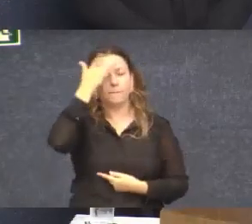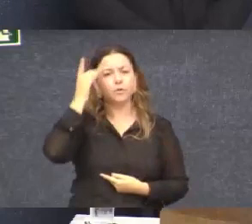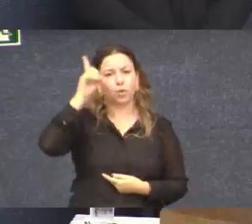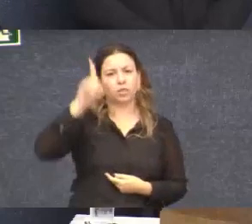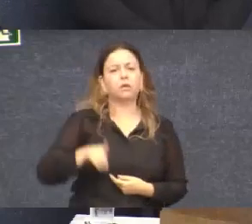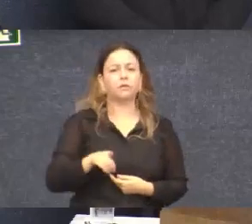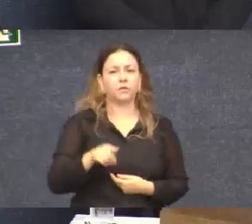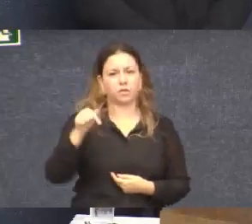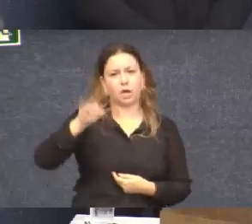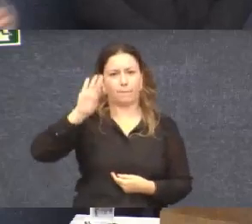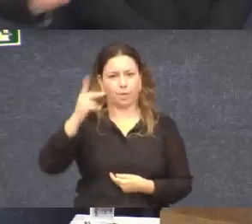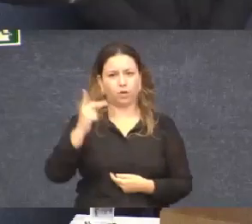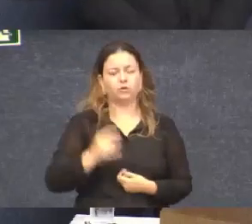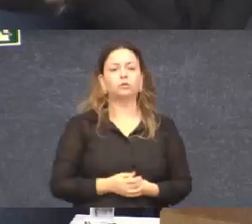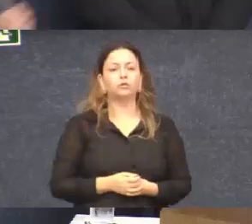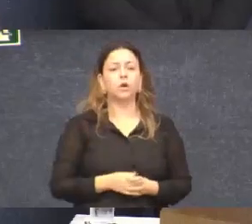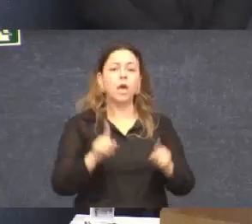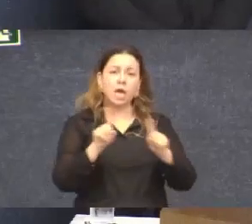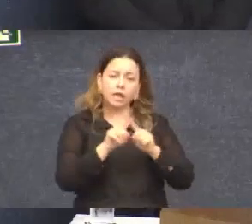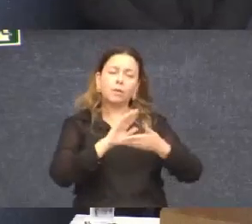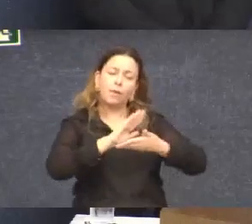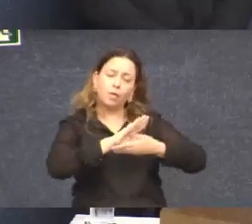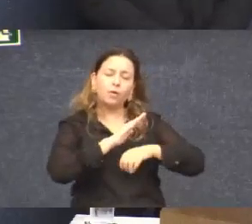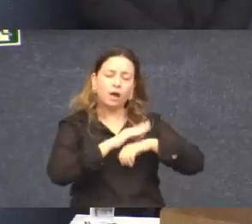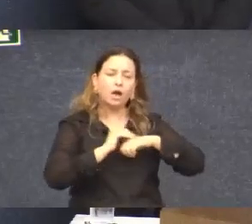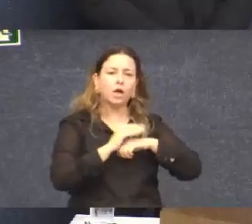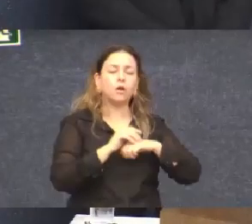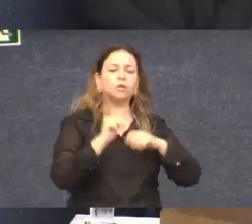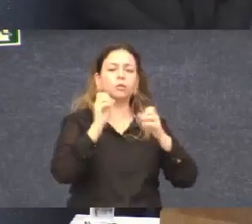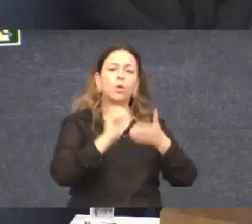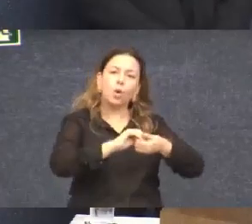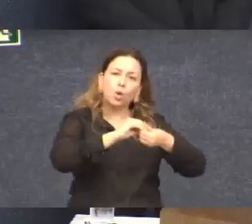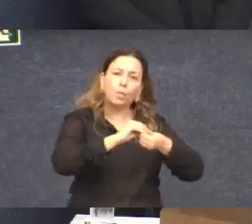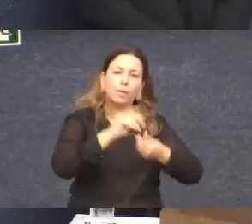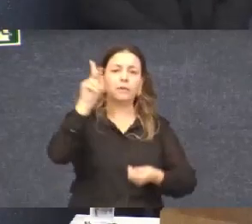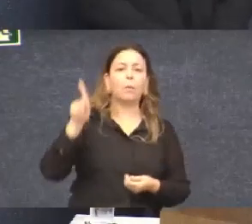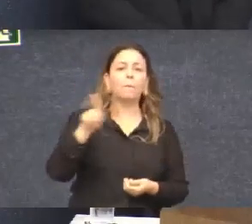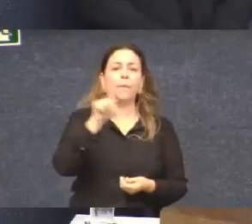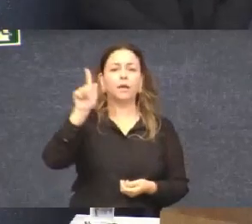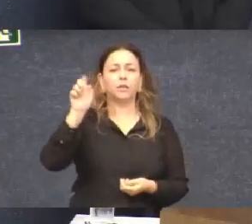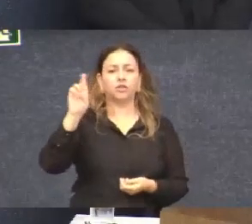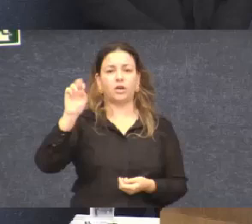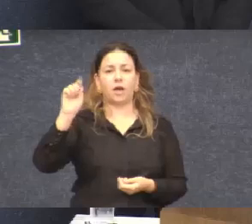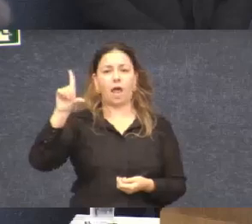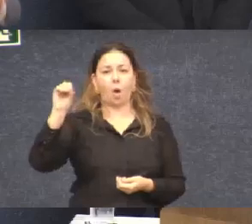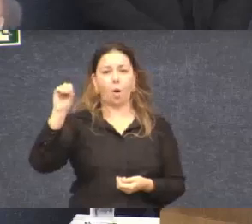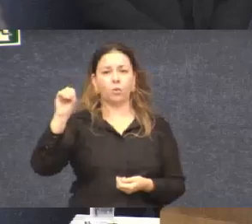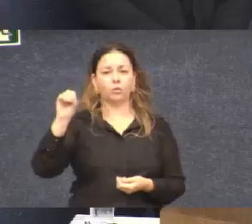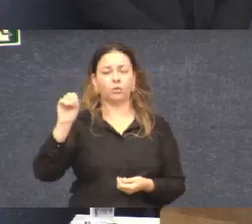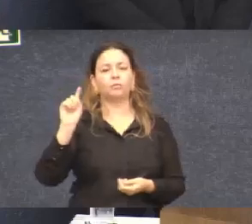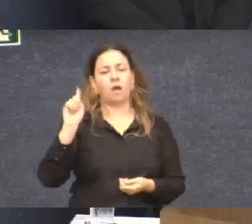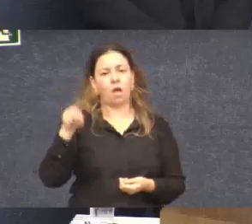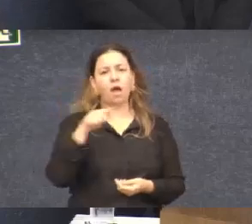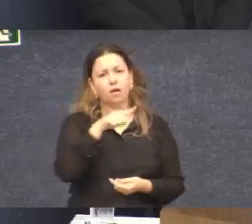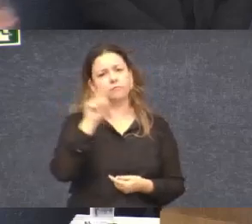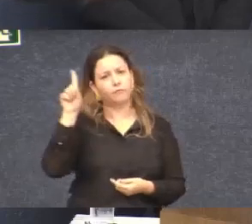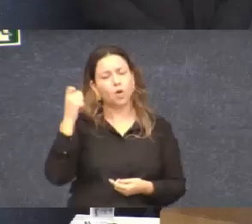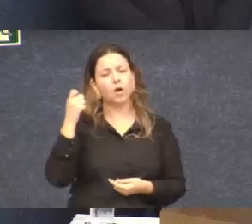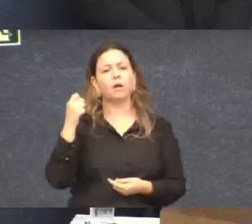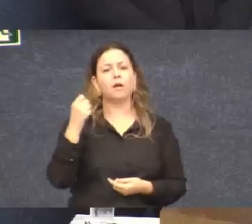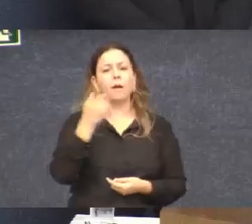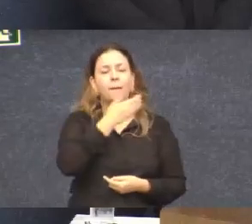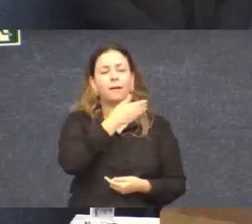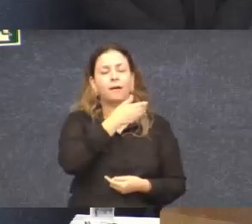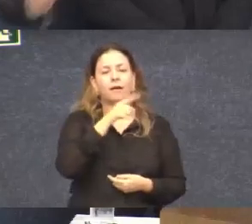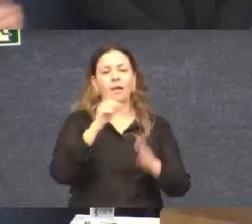e, de maneira muito carinhosa, cumprimento o padre Geraldo, que é o nosso grande pároco, né, passou pela paróquia